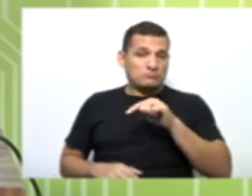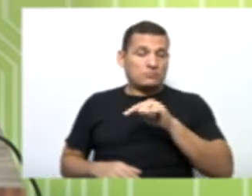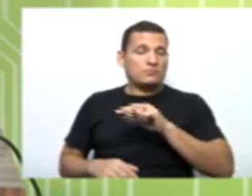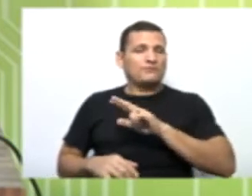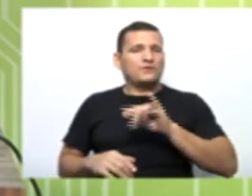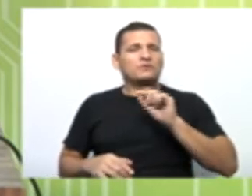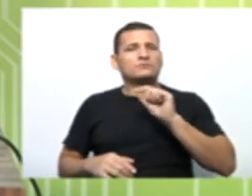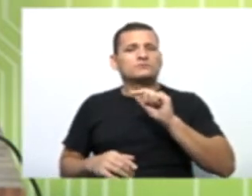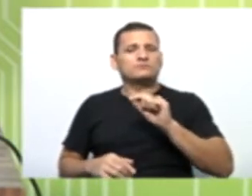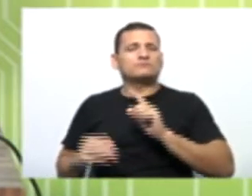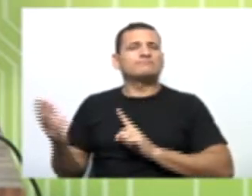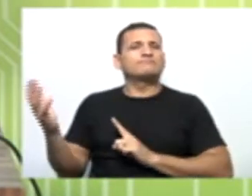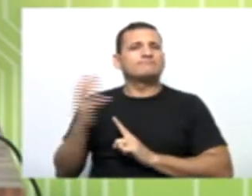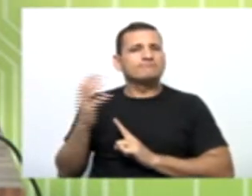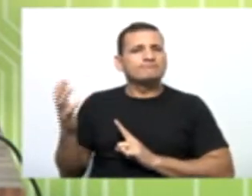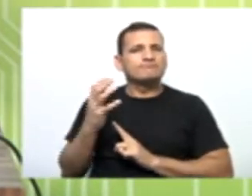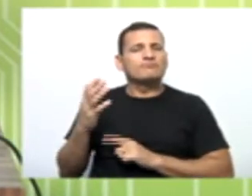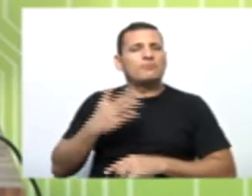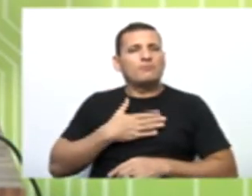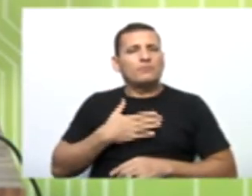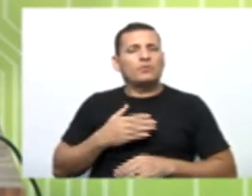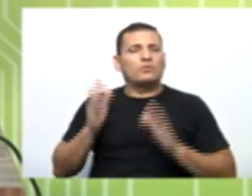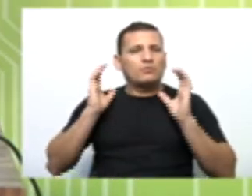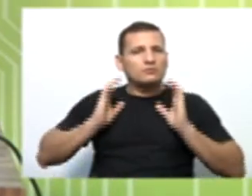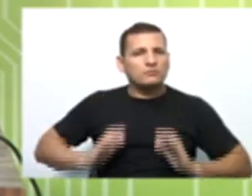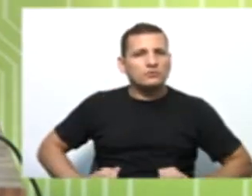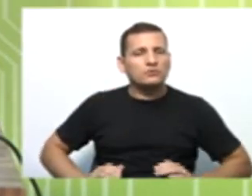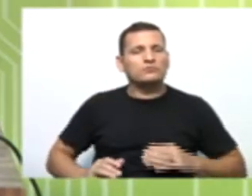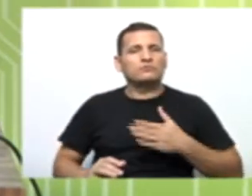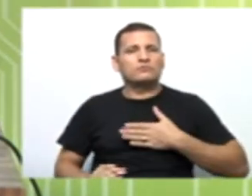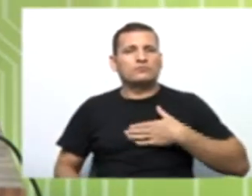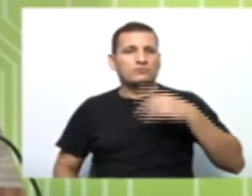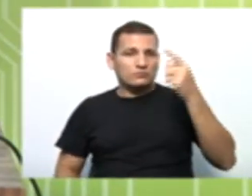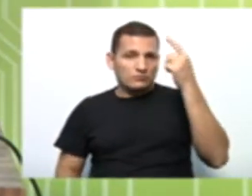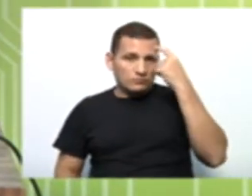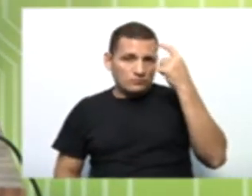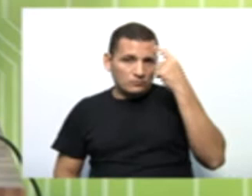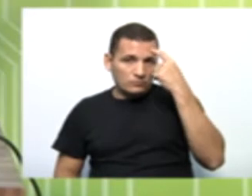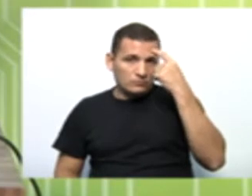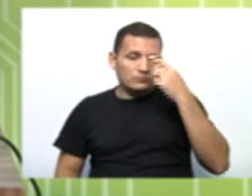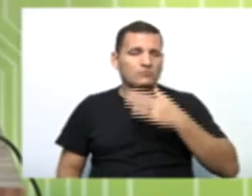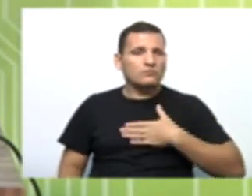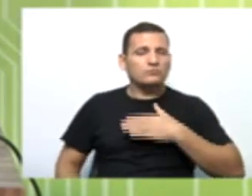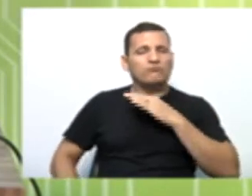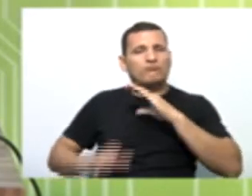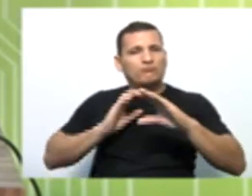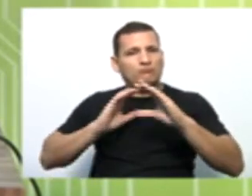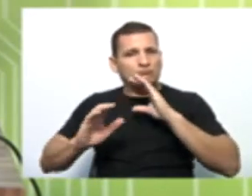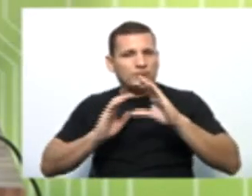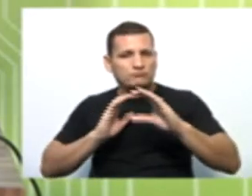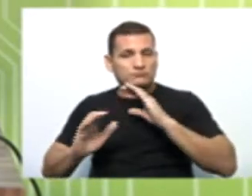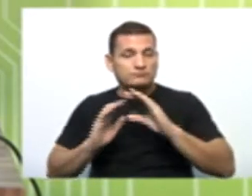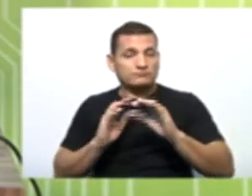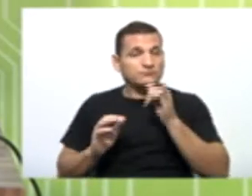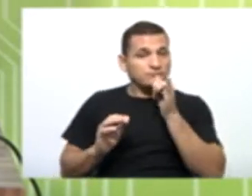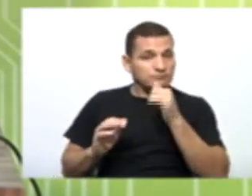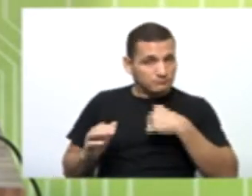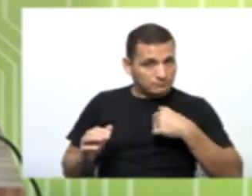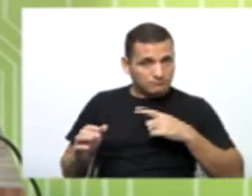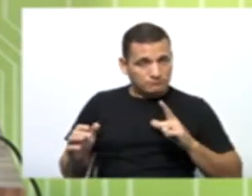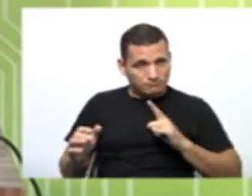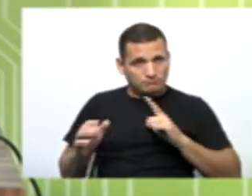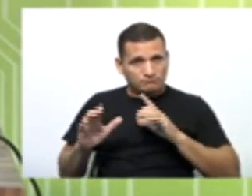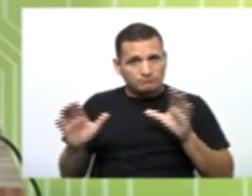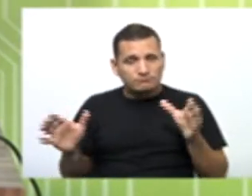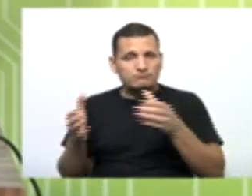ter uma influência no meu modo de agir, no meu modo de pensar, no meu modo de me comunicar, né? Quando eu faço parte de uma cultura,